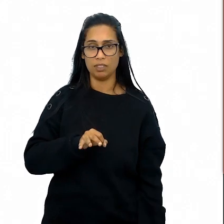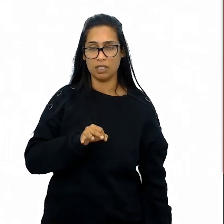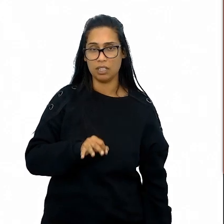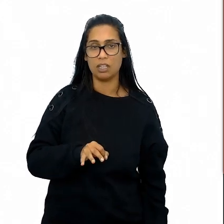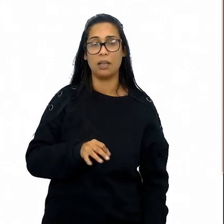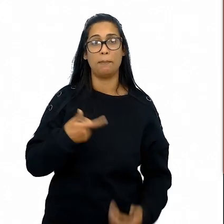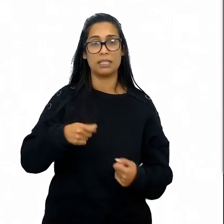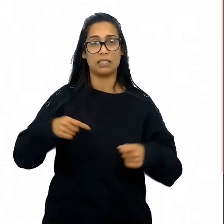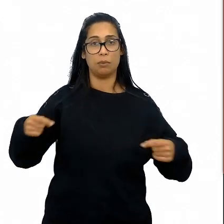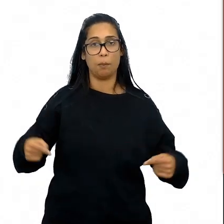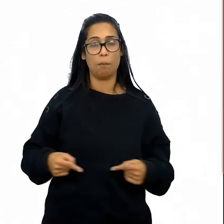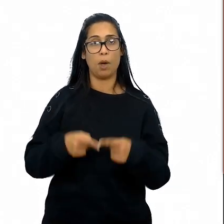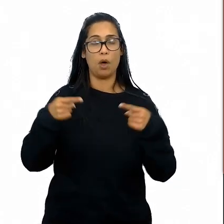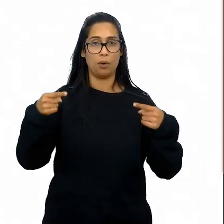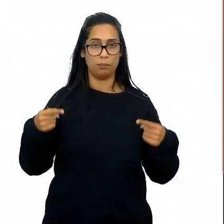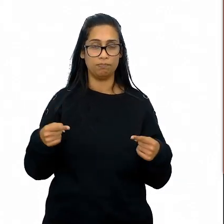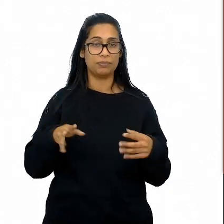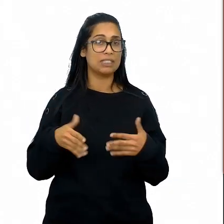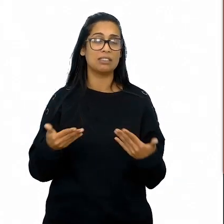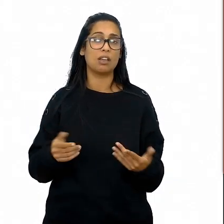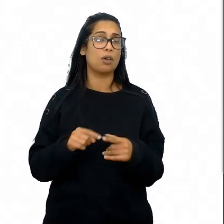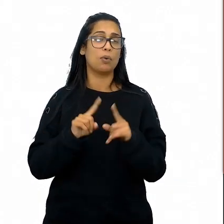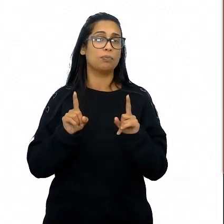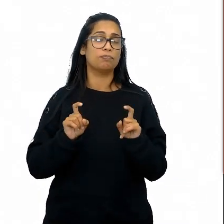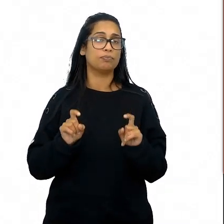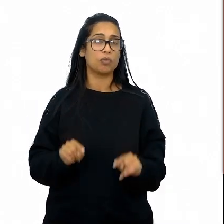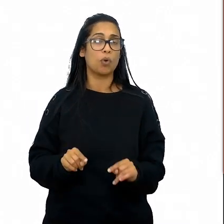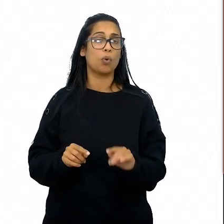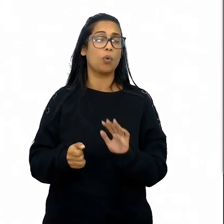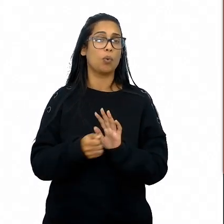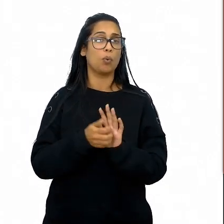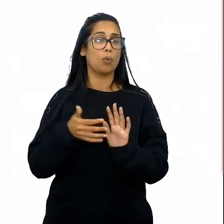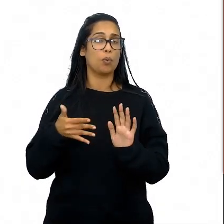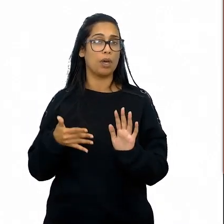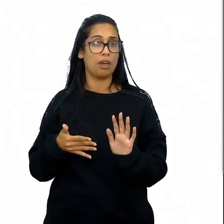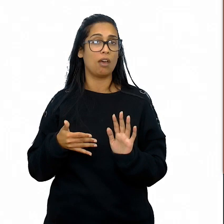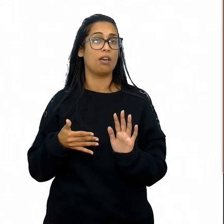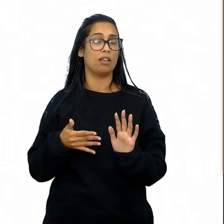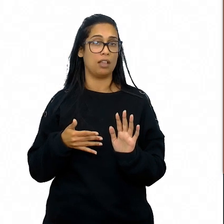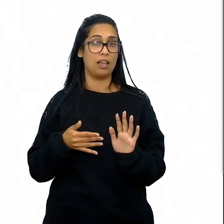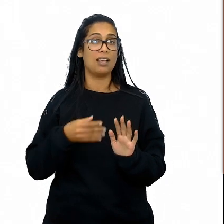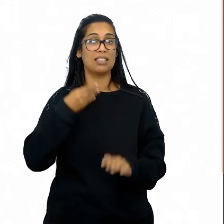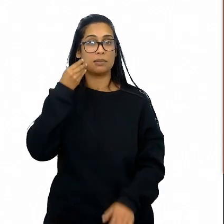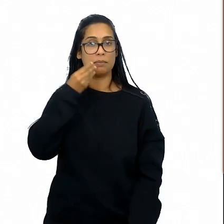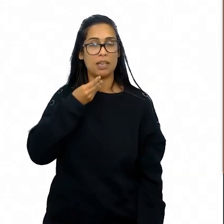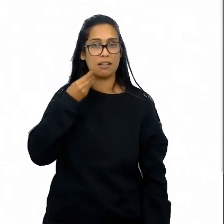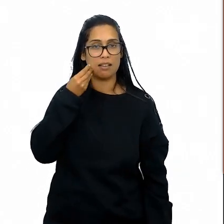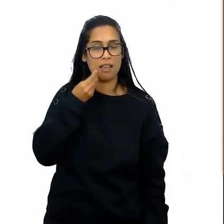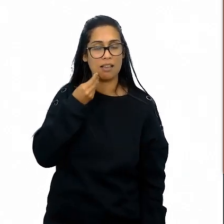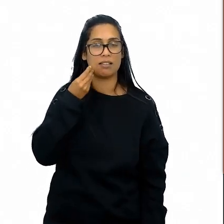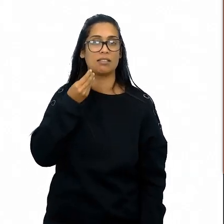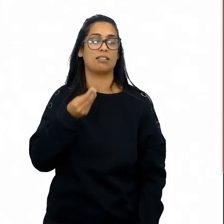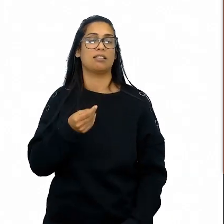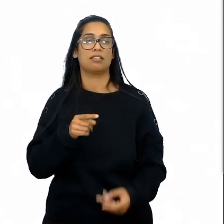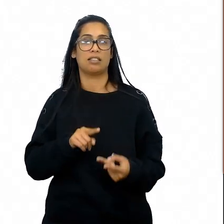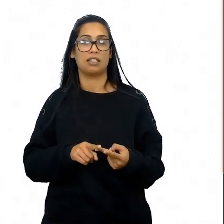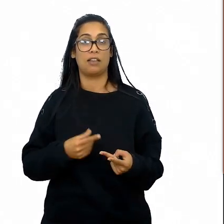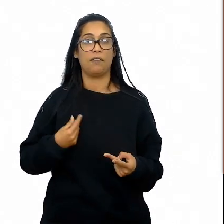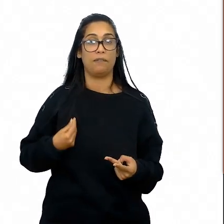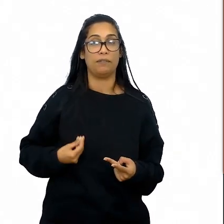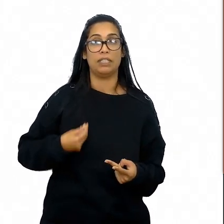para nós tá bem então o currículo ele é considerado um conjunto de experiências vivências e